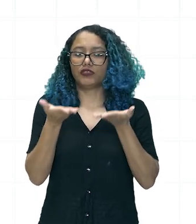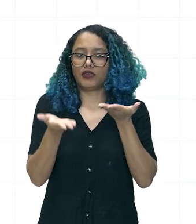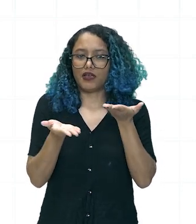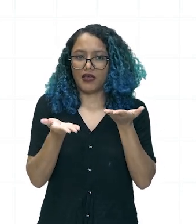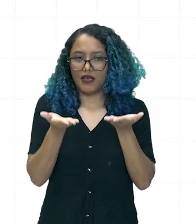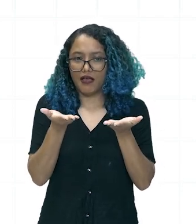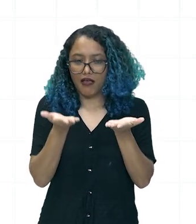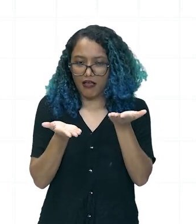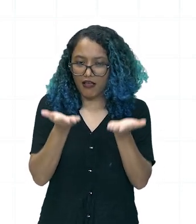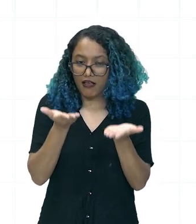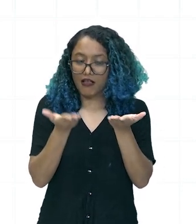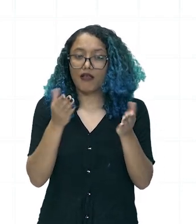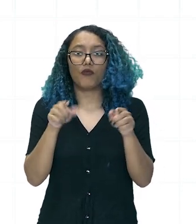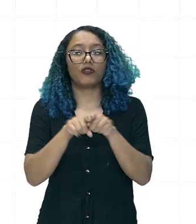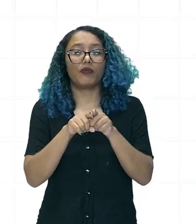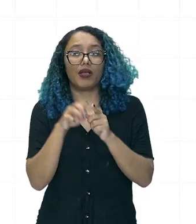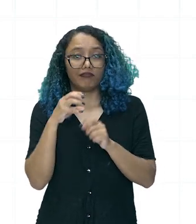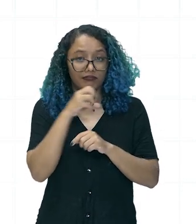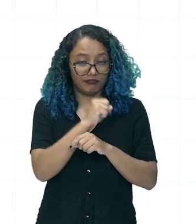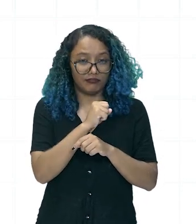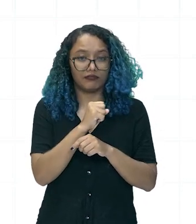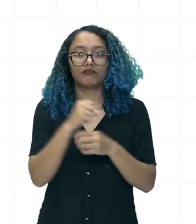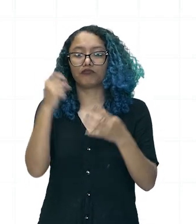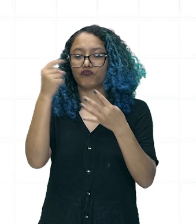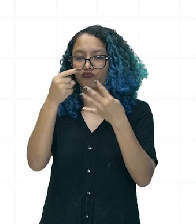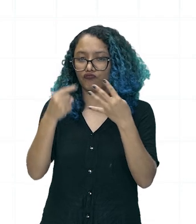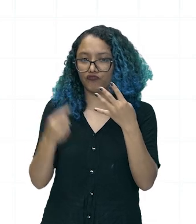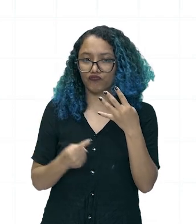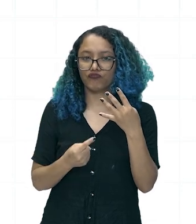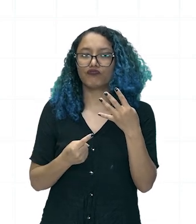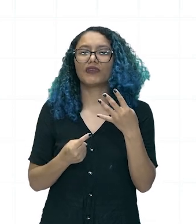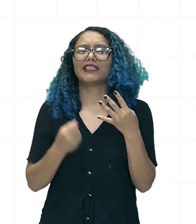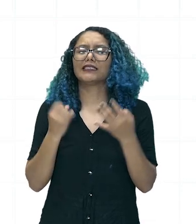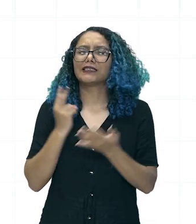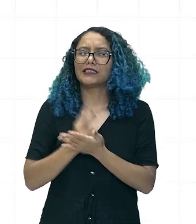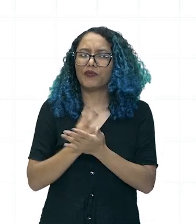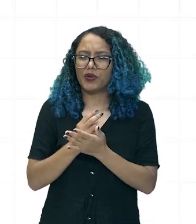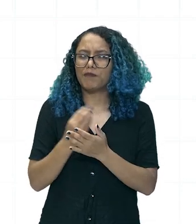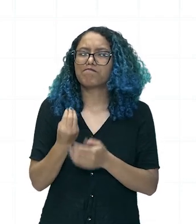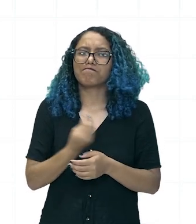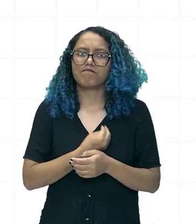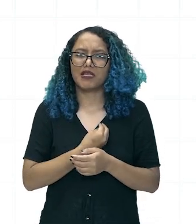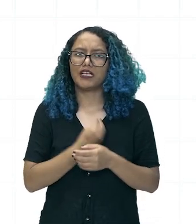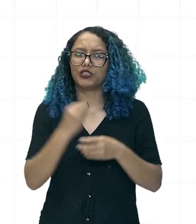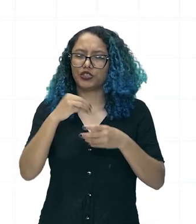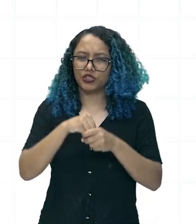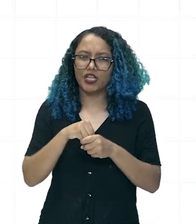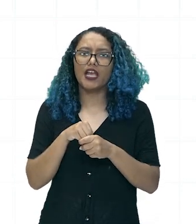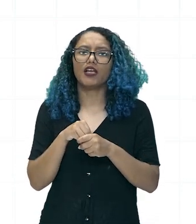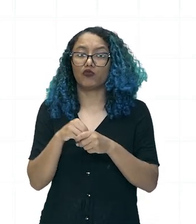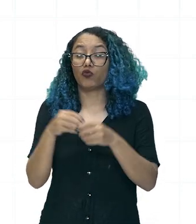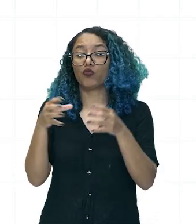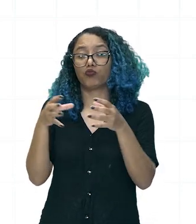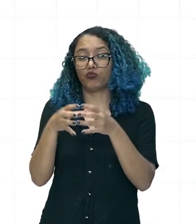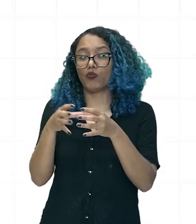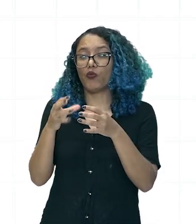E aí eu já vou perguntando de vocês, quais são os eventos de competição que vocês conhecem?